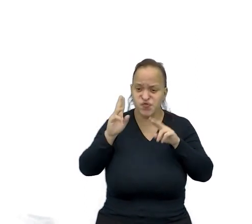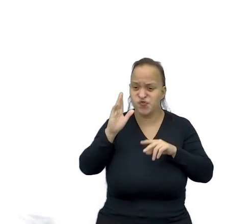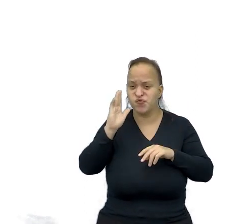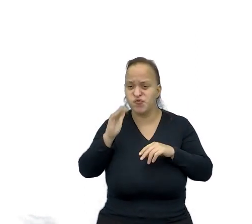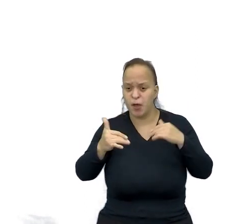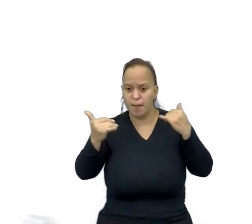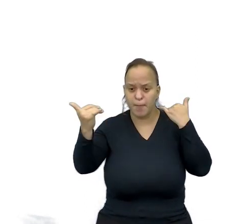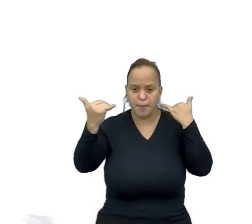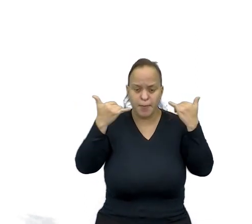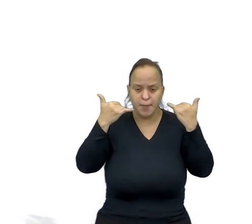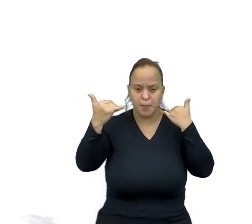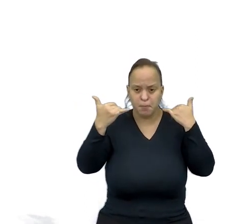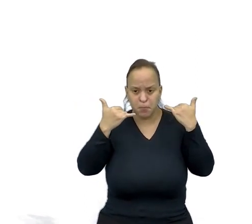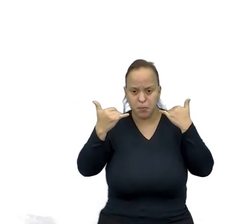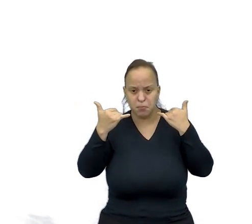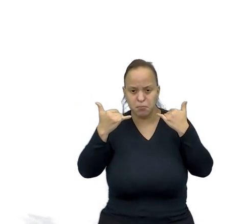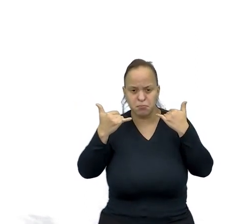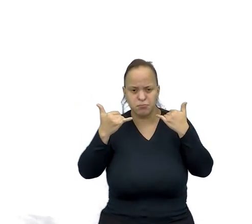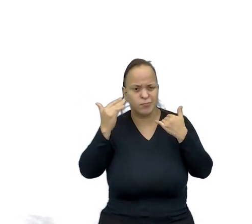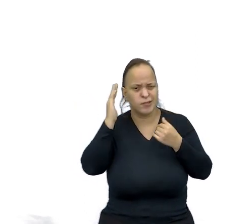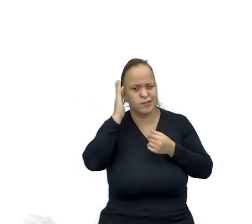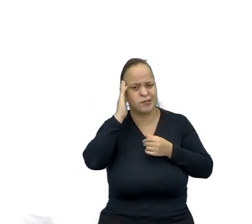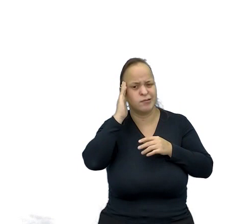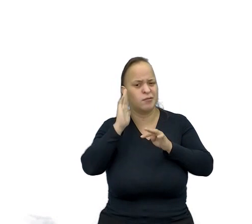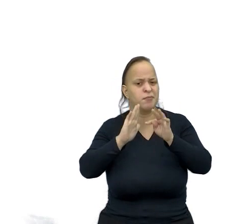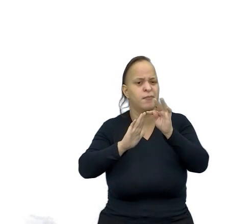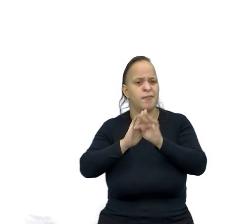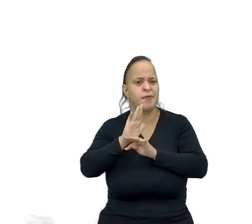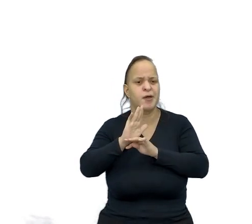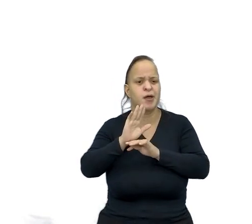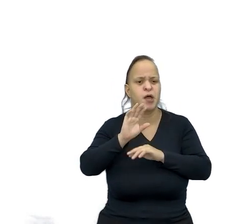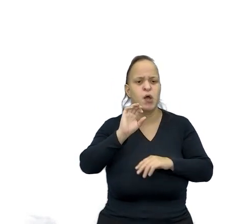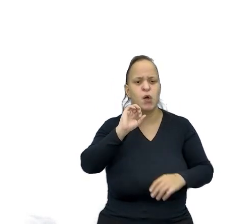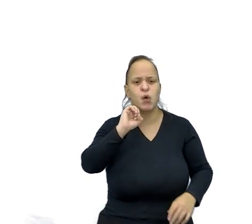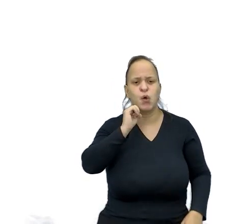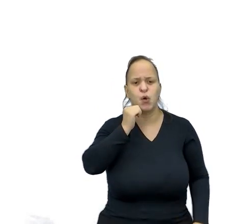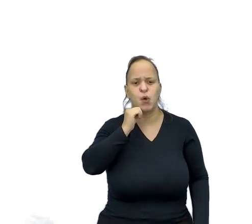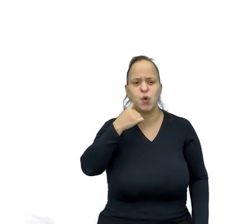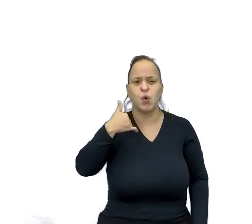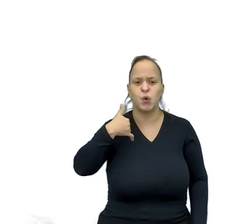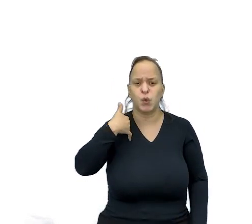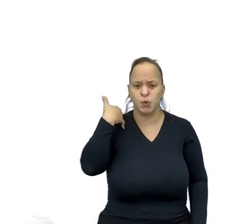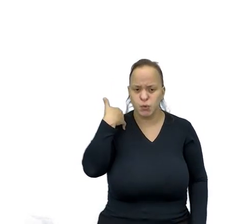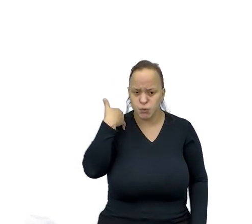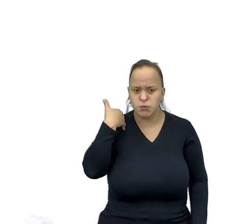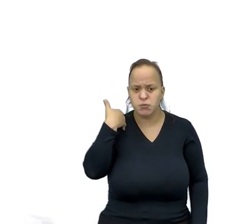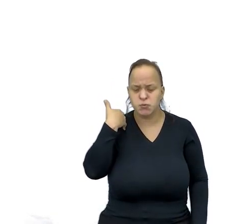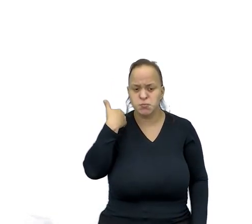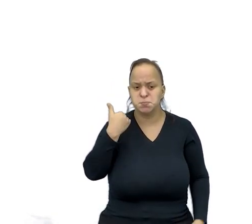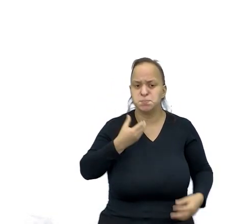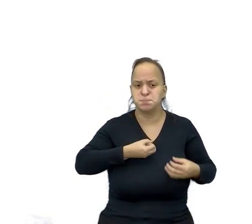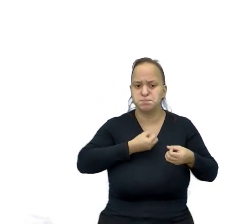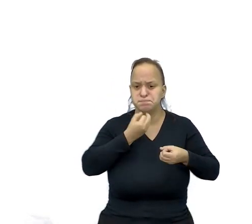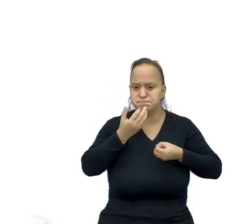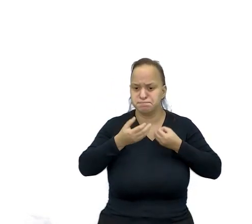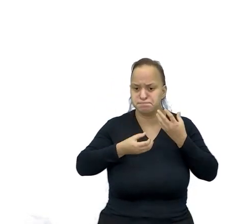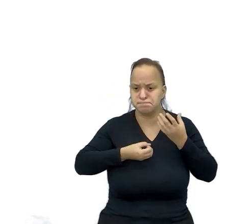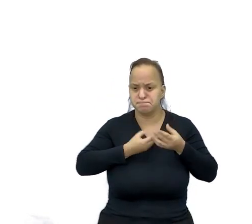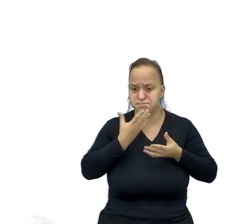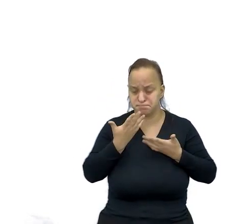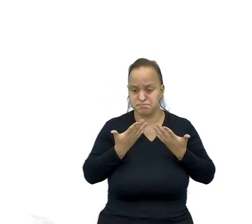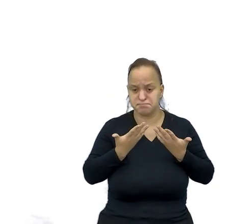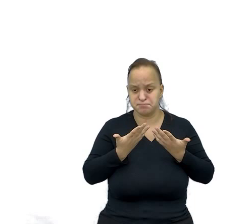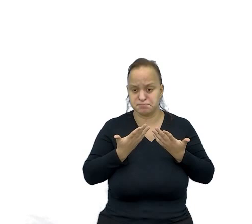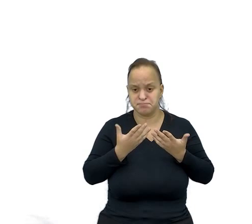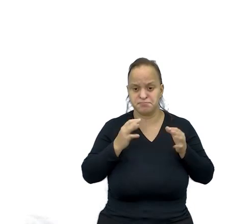8 anos, alguém sabe alguma coisa sobre esse poema? E, como sempre, fazer os levantamentos prévios,